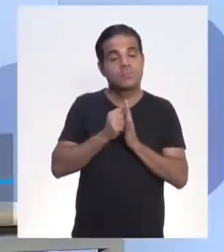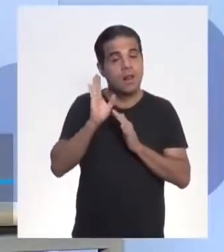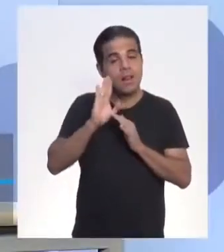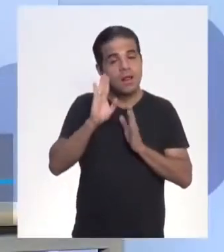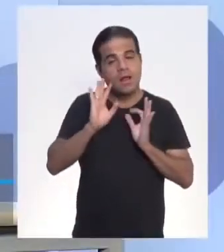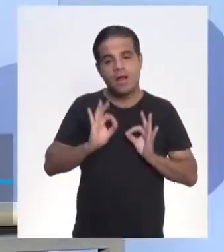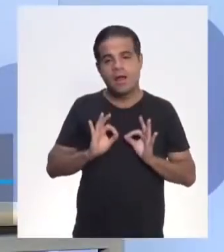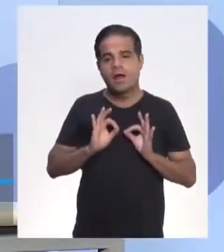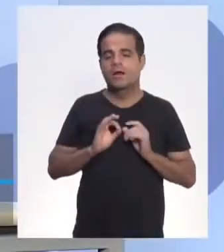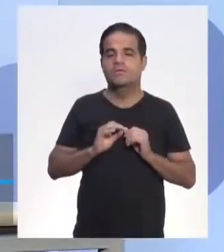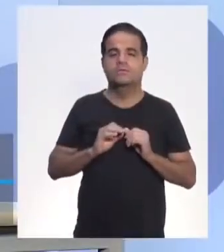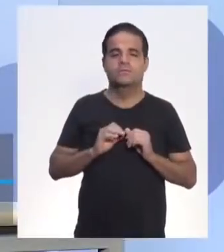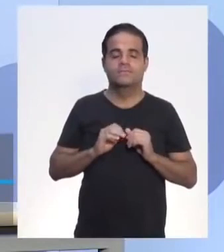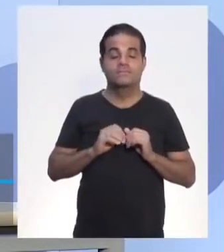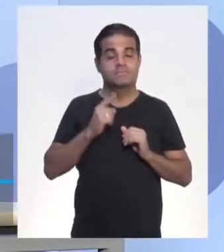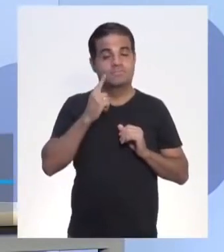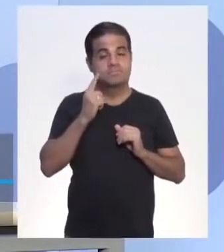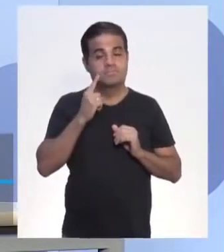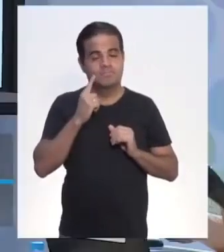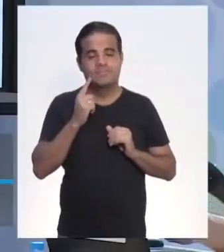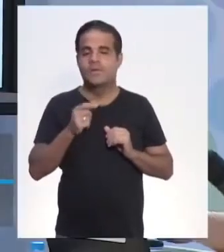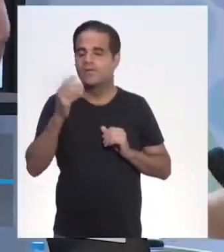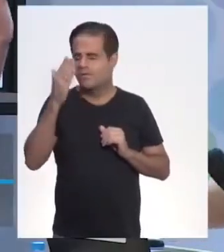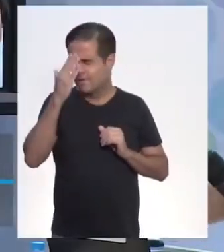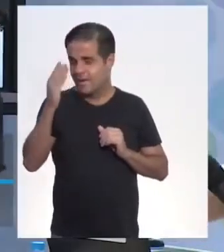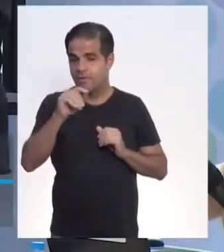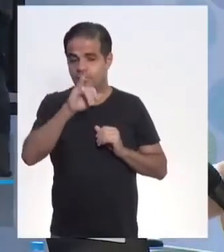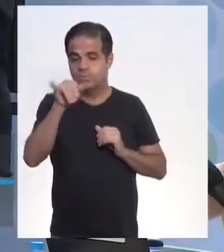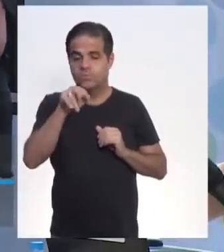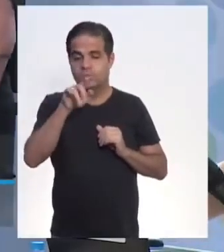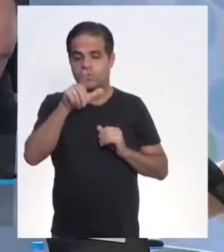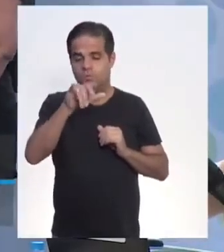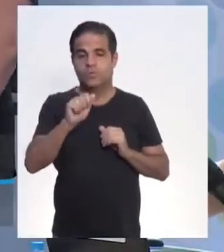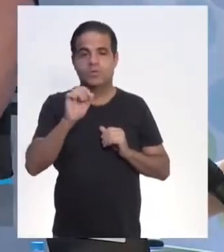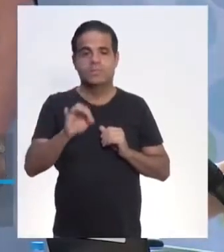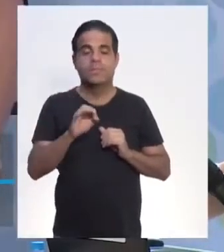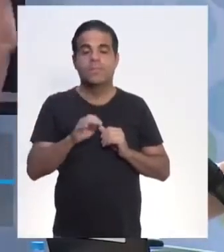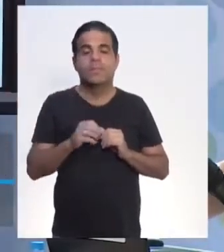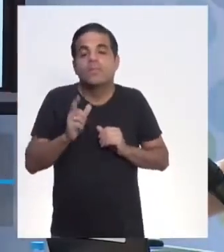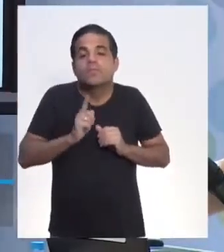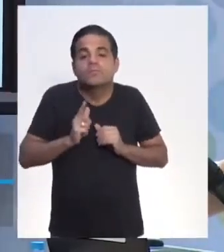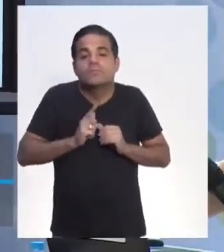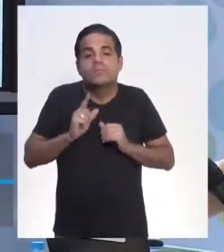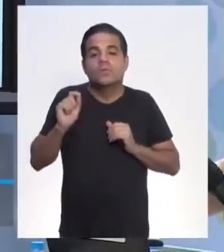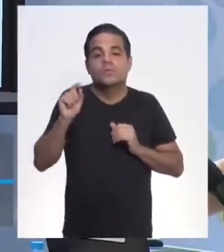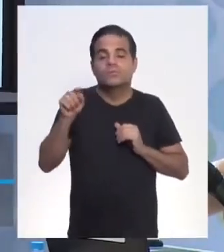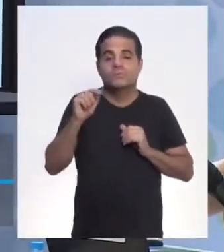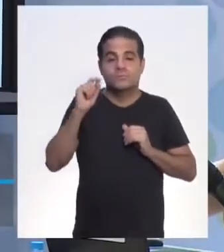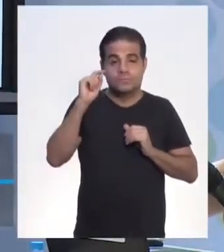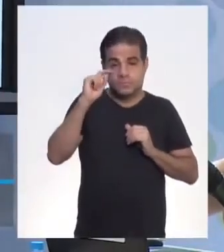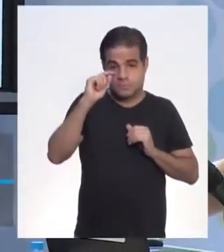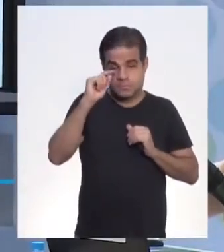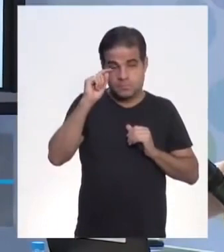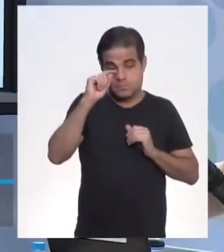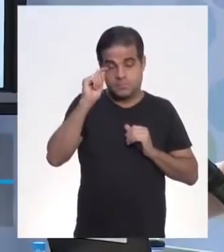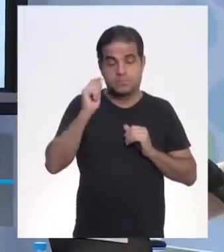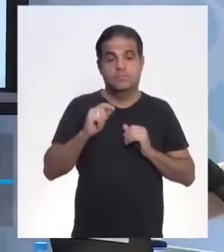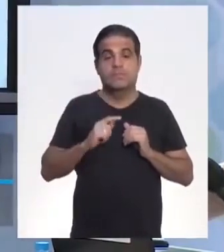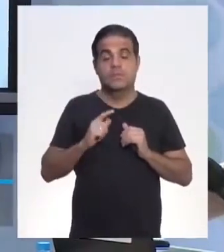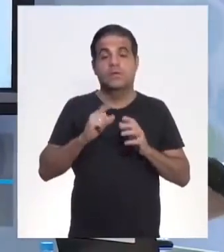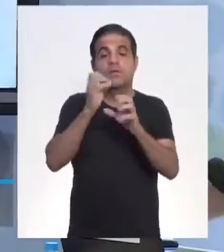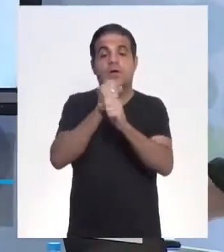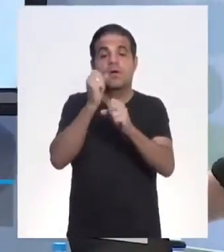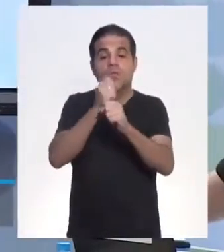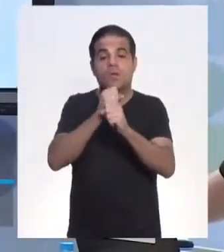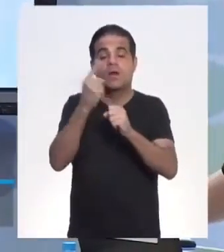legal é vamos ver se ela nunca tá valeu Júlia aí é essa então quê que eu tenho ali eu tenho que